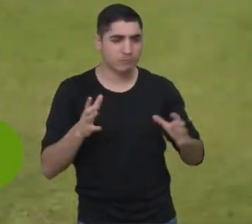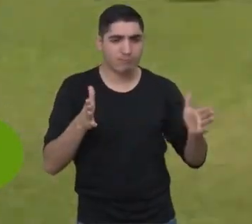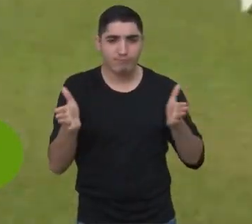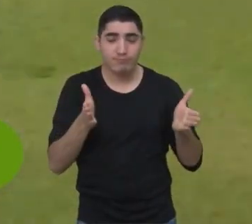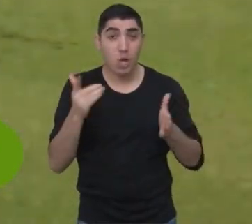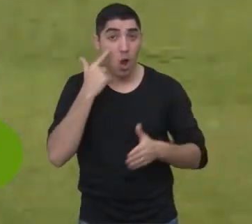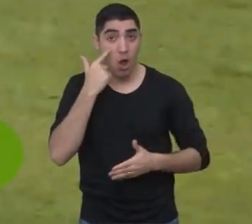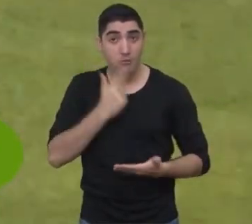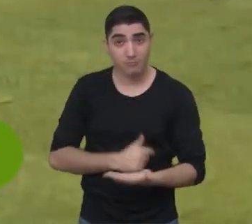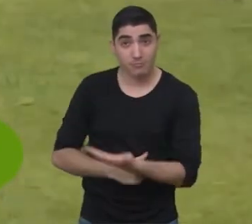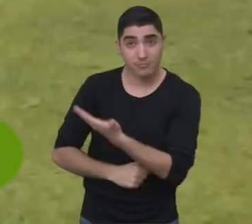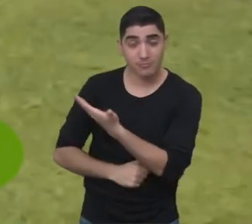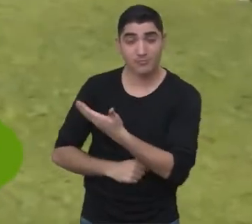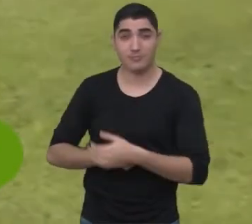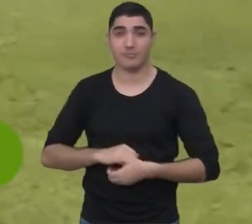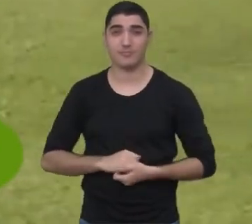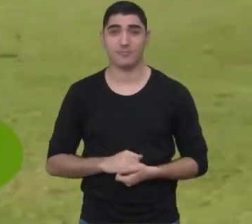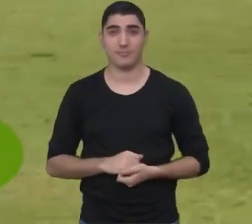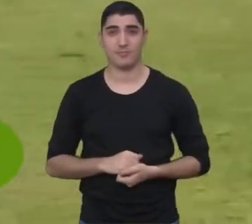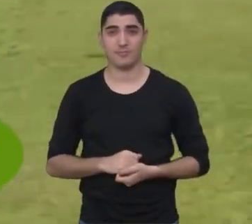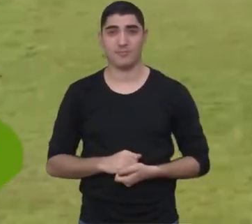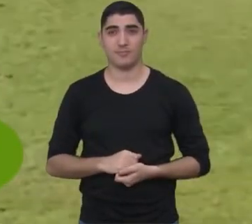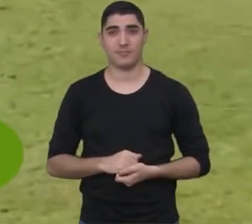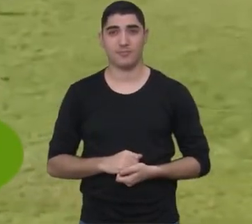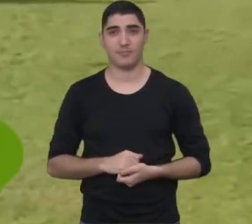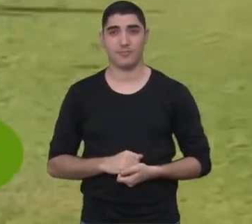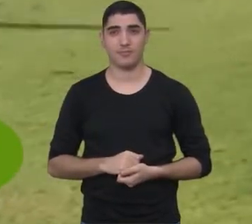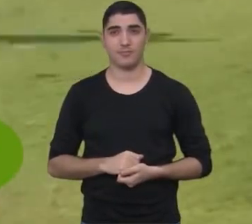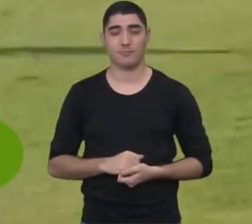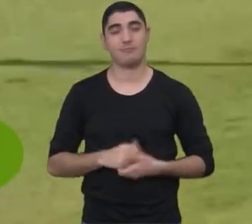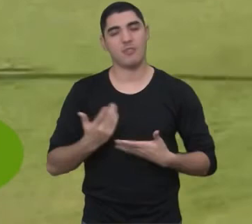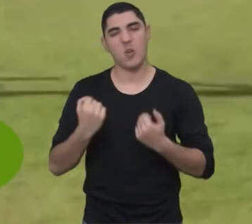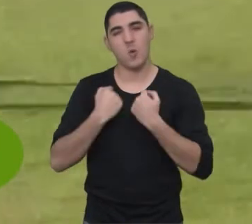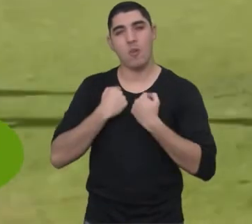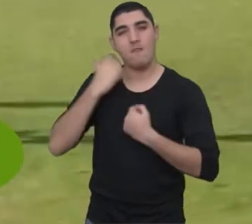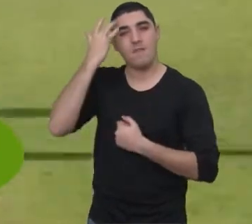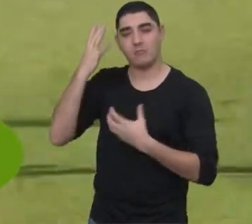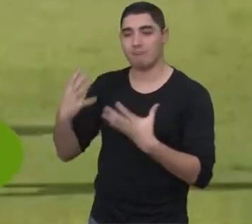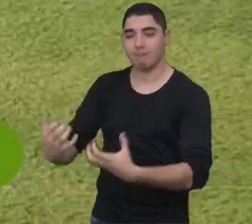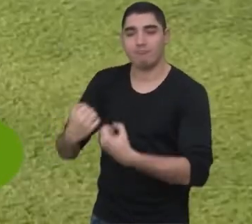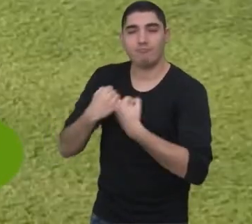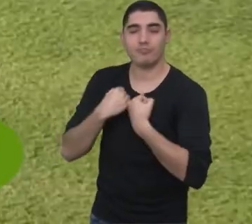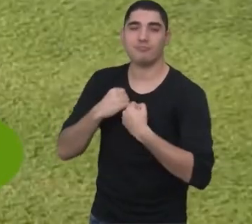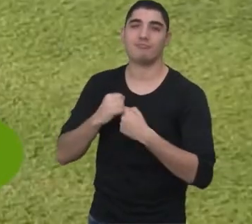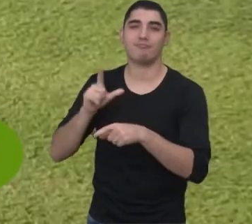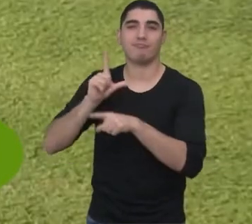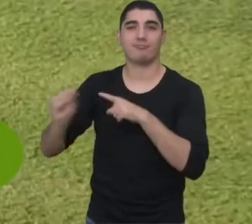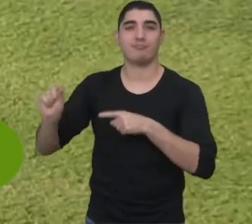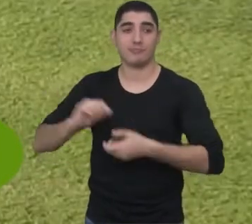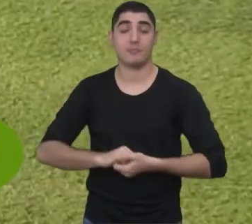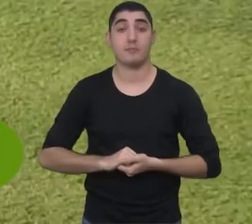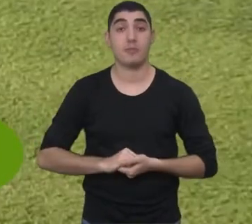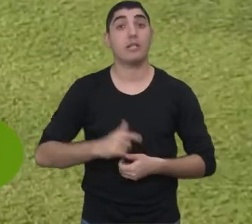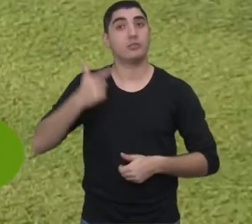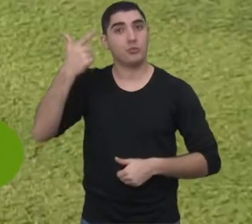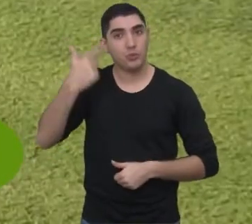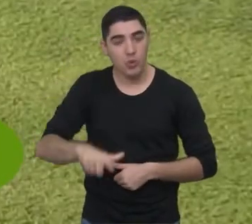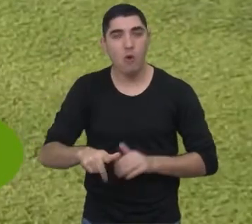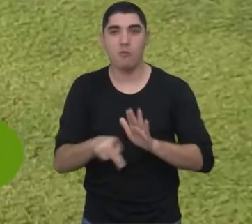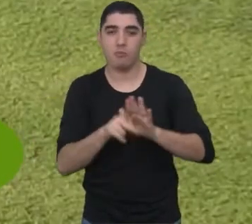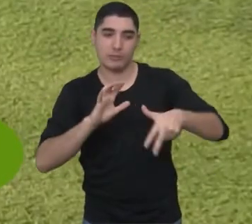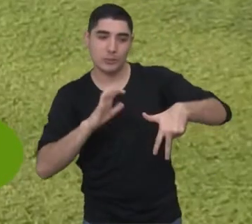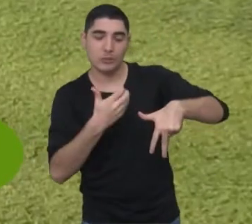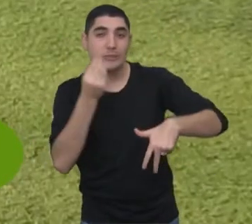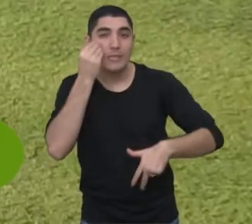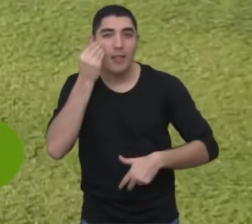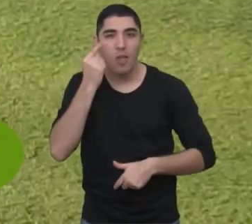fez o levantamento para a área, houve o desvio no meio, mas ficou fácil para o Diego fazer a defesa. E a última chance foi do joseense.